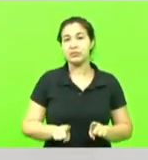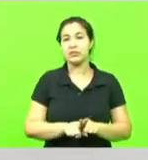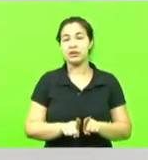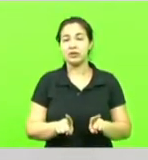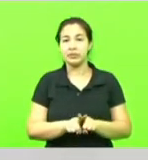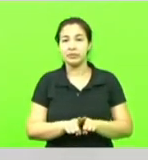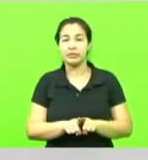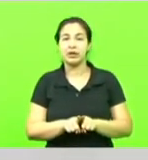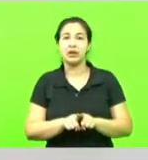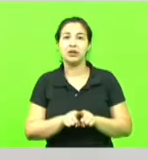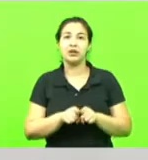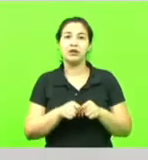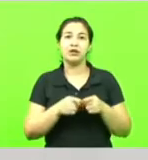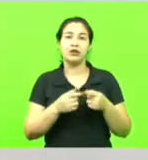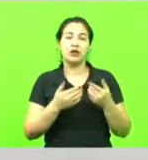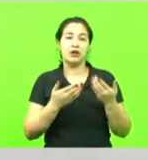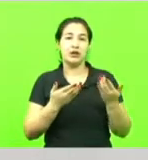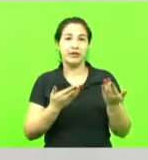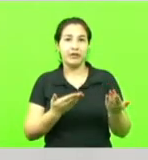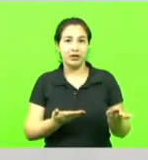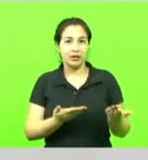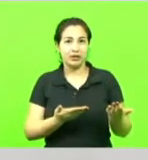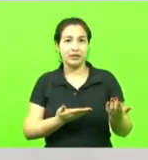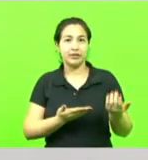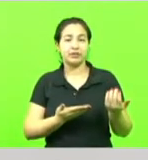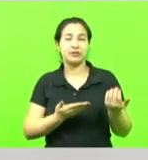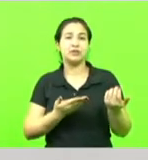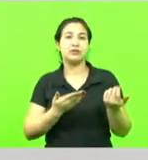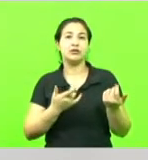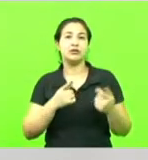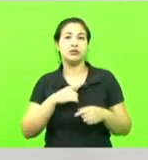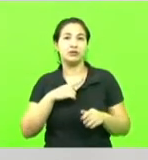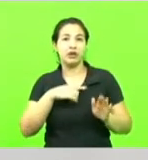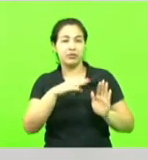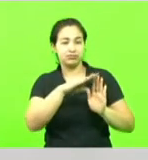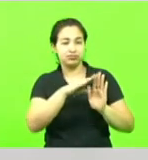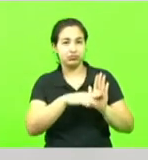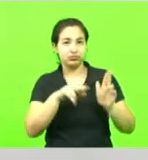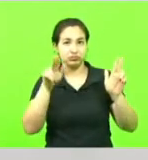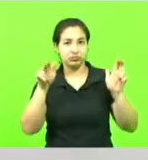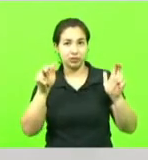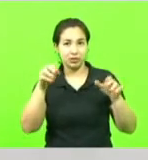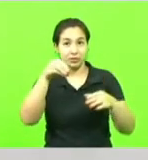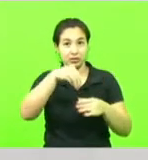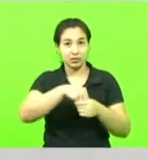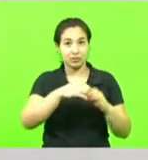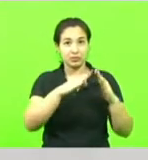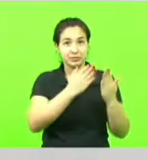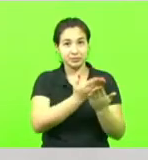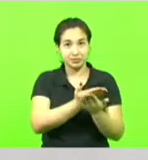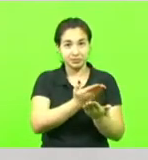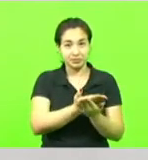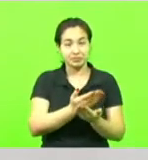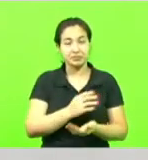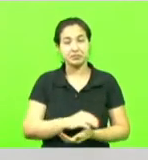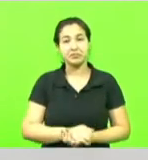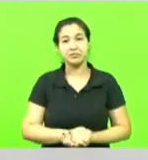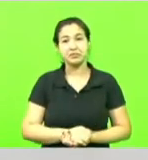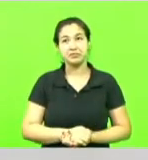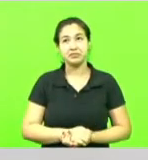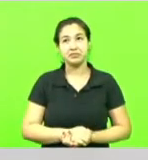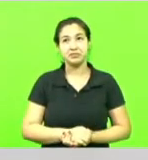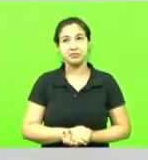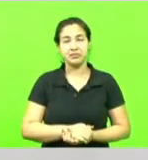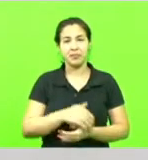pautar conteúdos na escola do seu filho. E eu vou provar aqui. Que voto